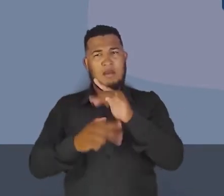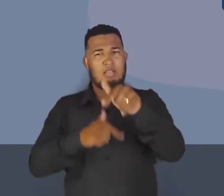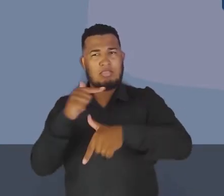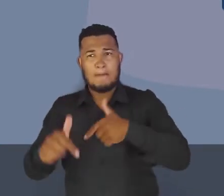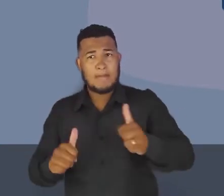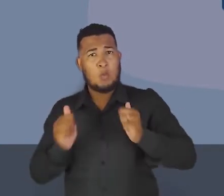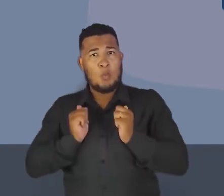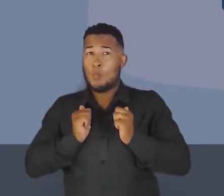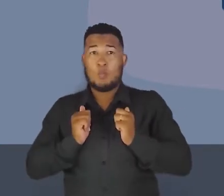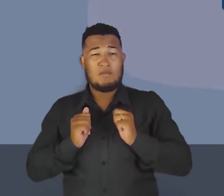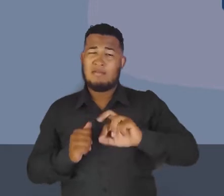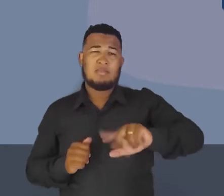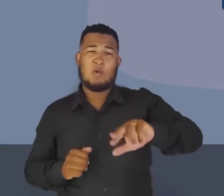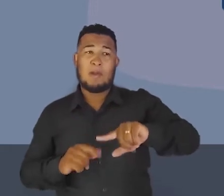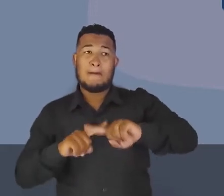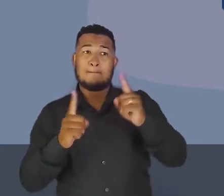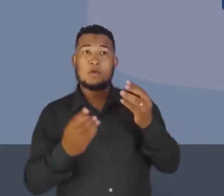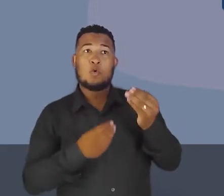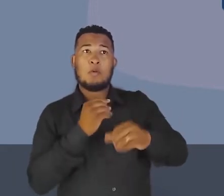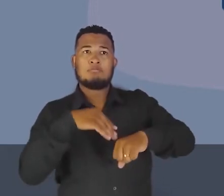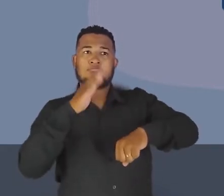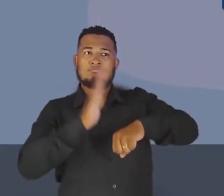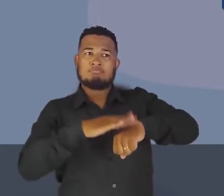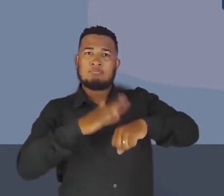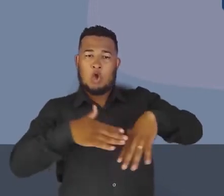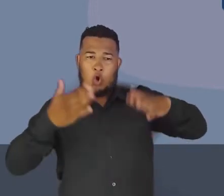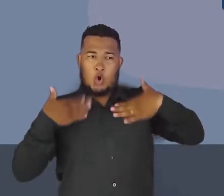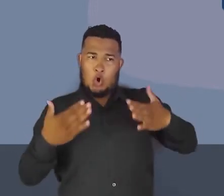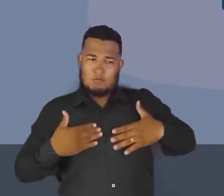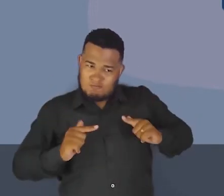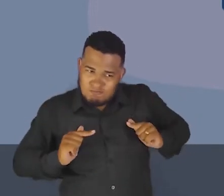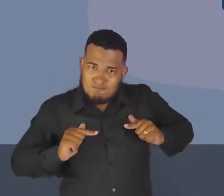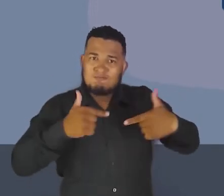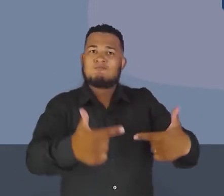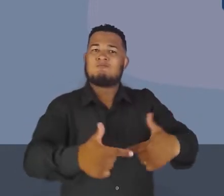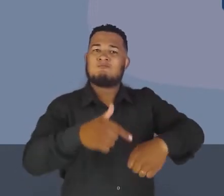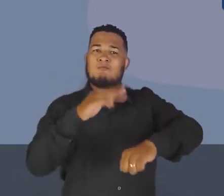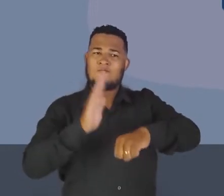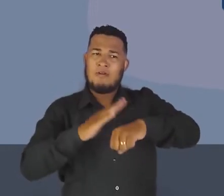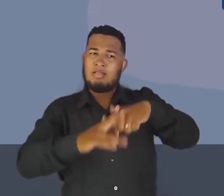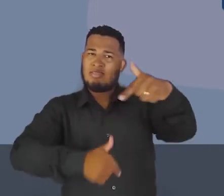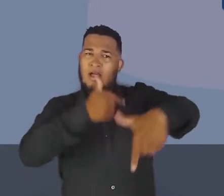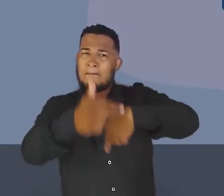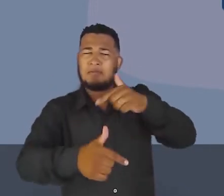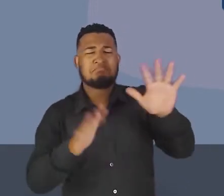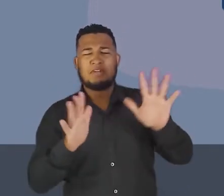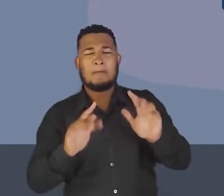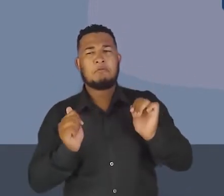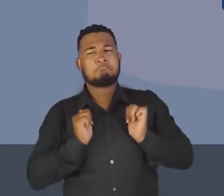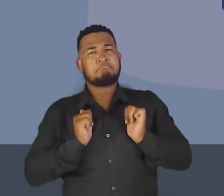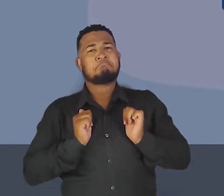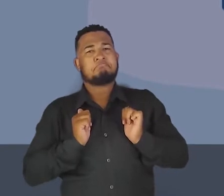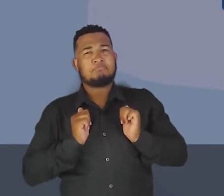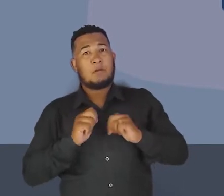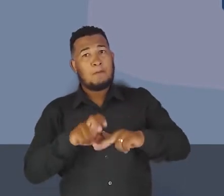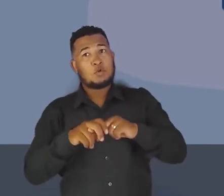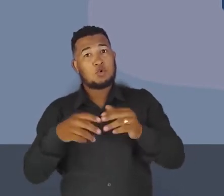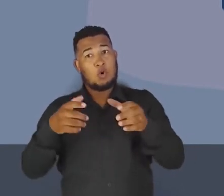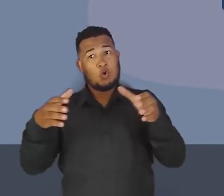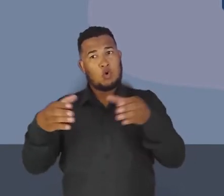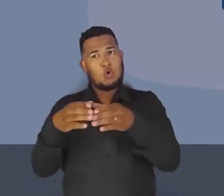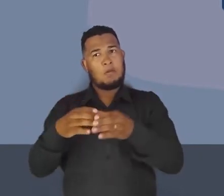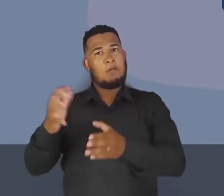trabalho, tá? Mas é a ausência do labor físico, do trabalho braçal. Então, essa galera das camadas